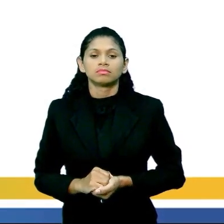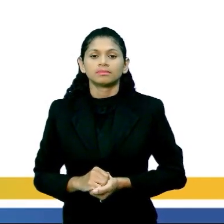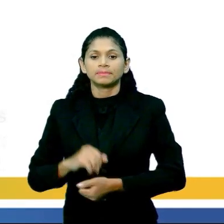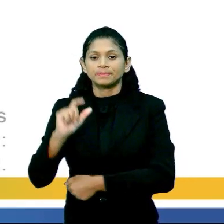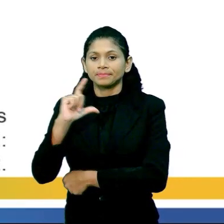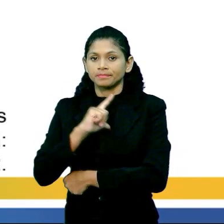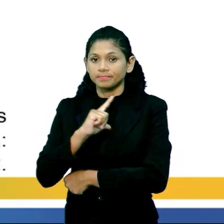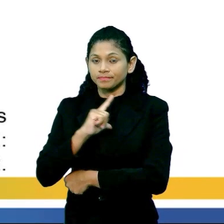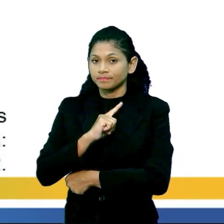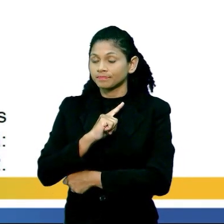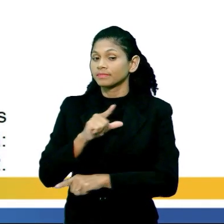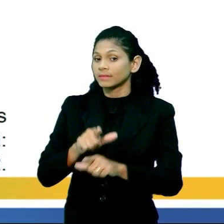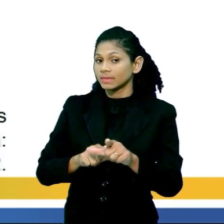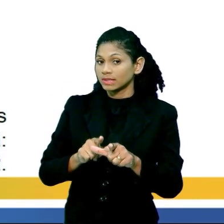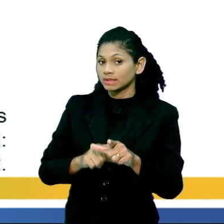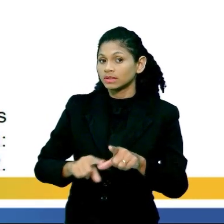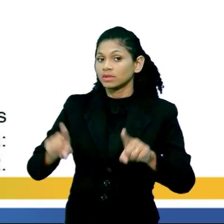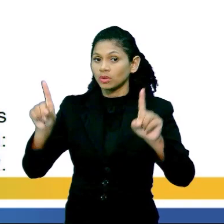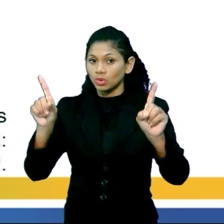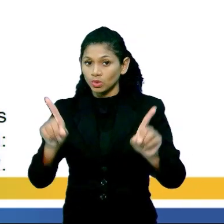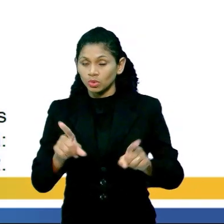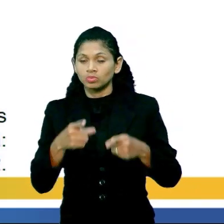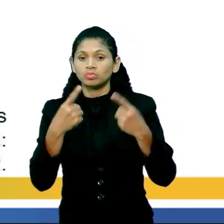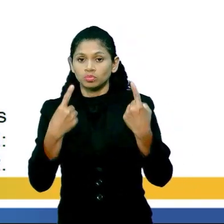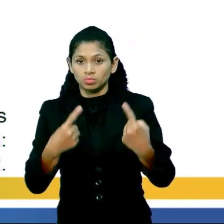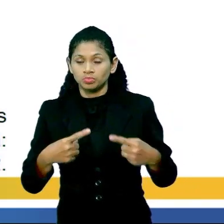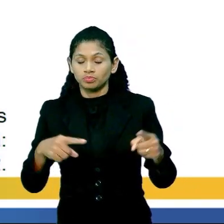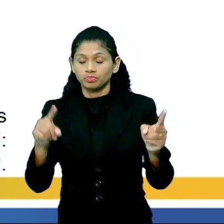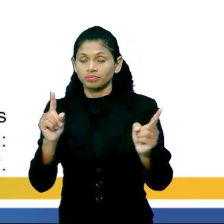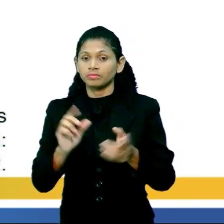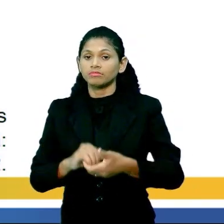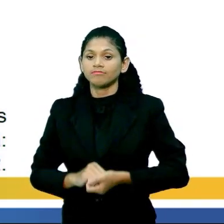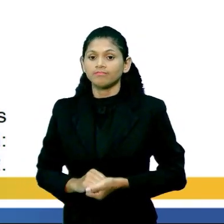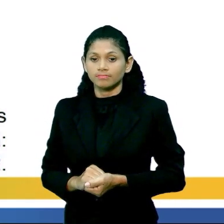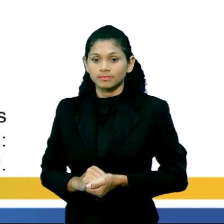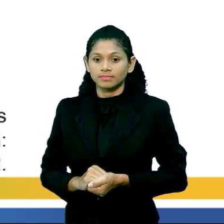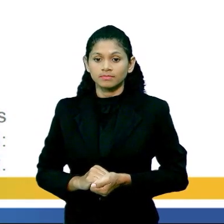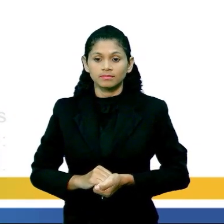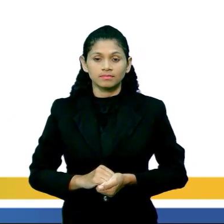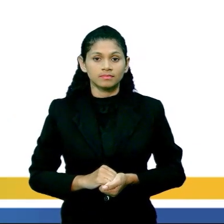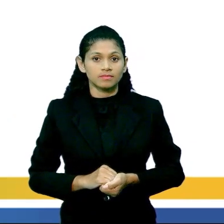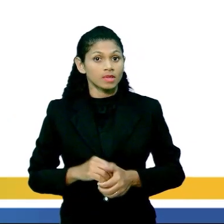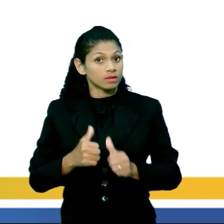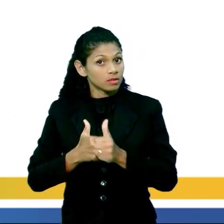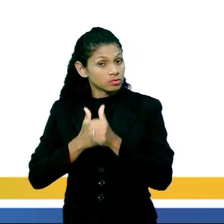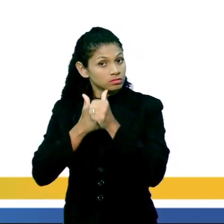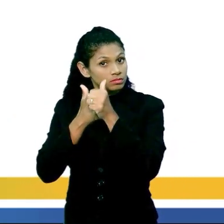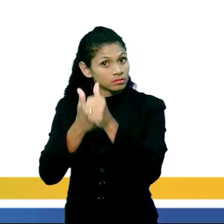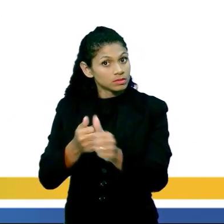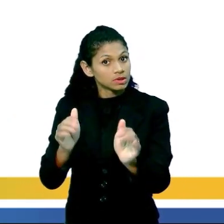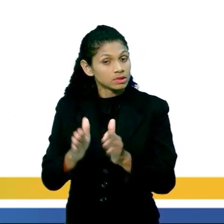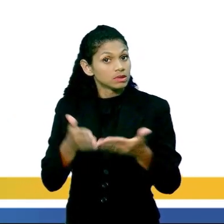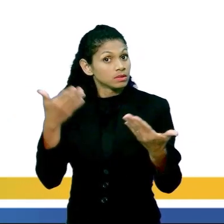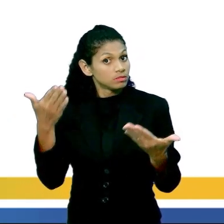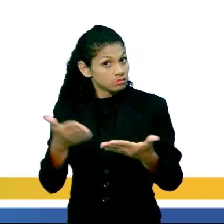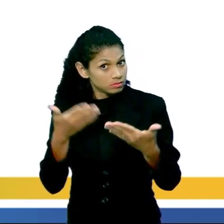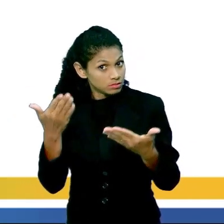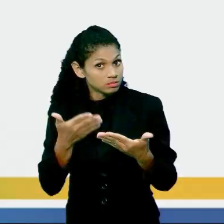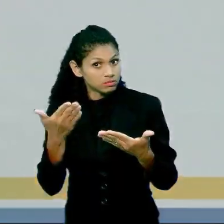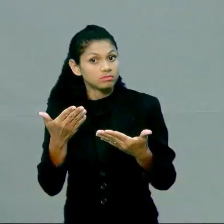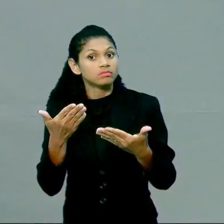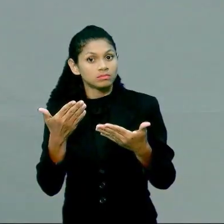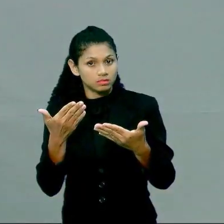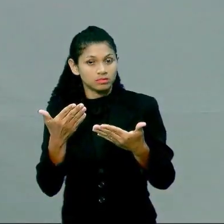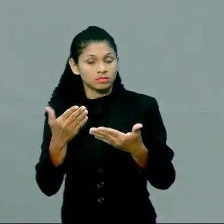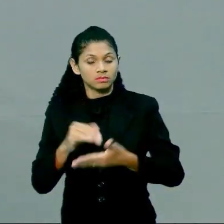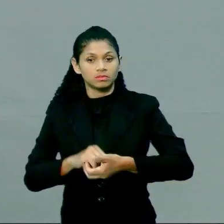letra de uma canção, tá? Los Hermanos, vocês estão acompanhando aí no livro de vocês. Los Hermanos aqui não é o grupo Los